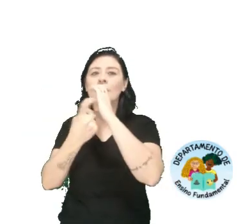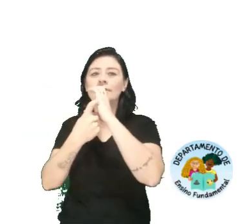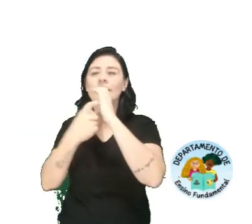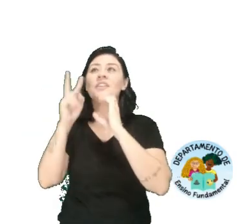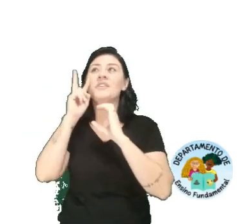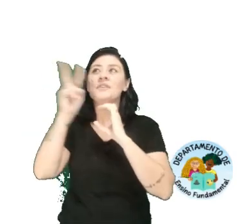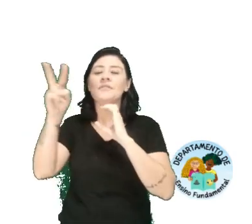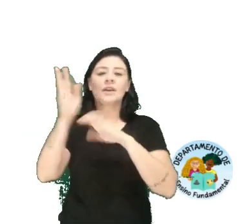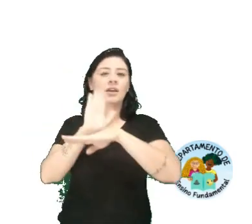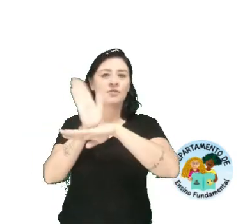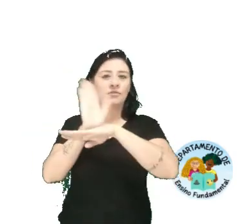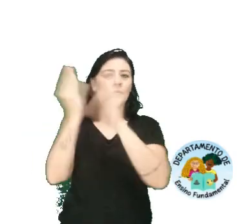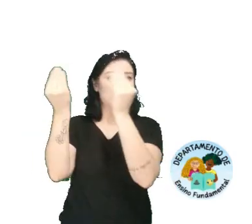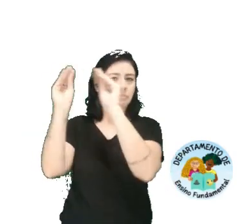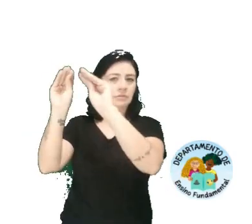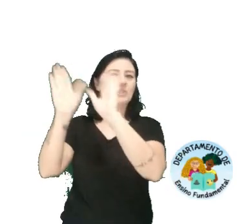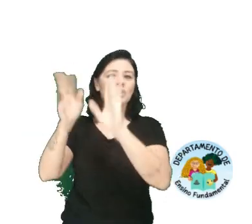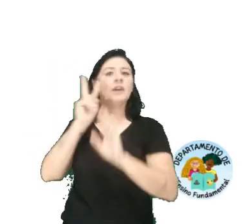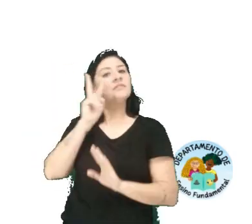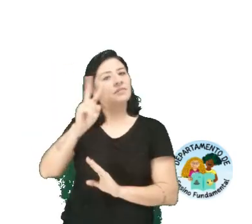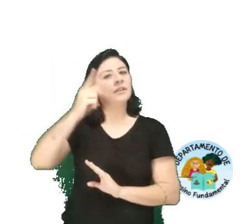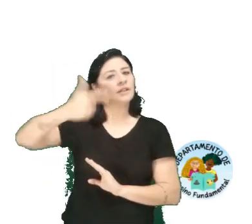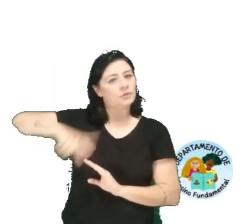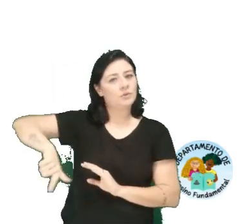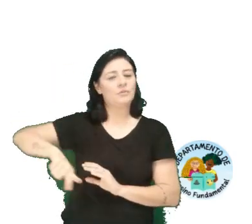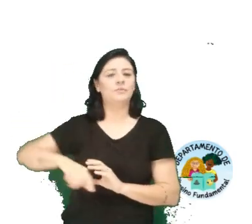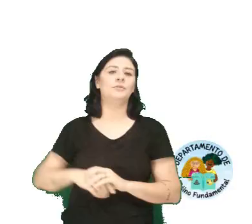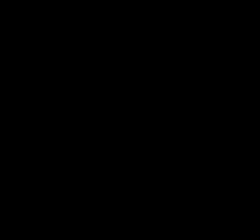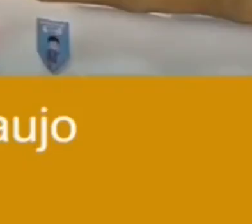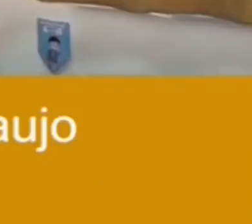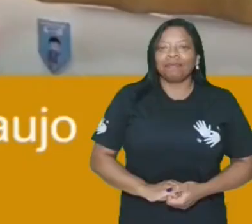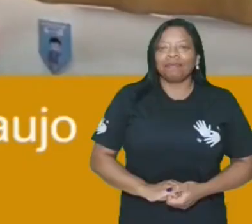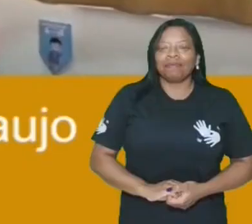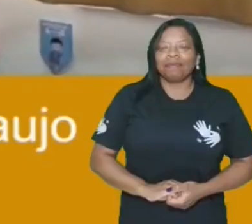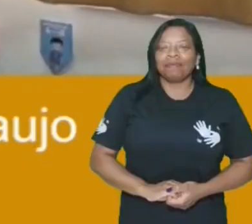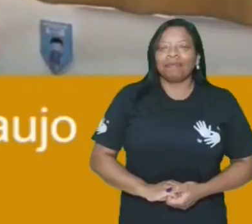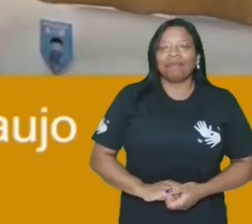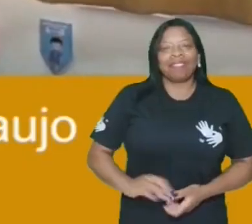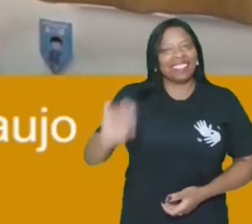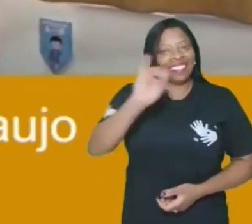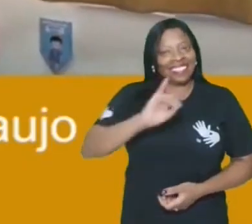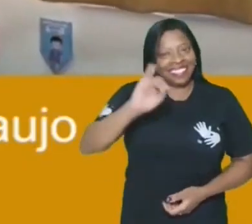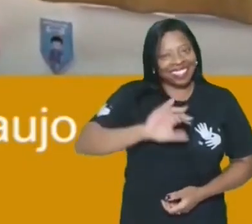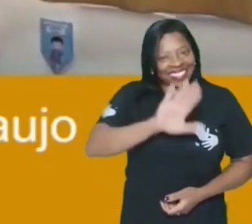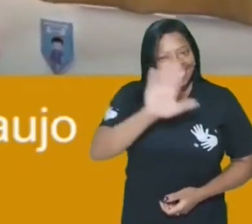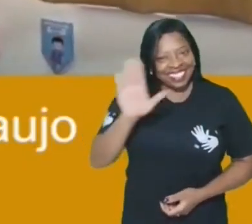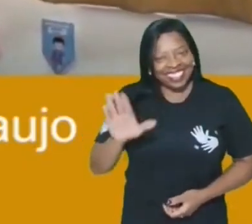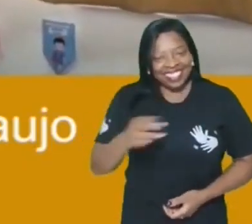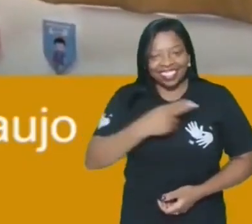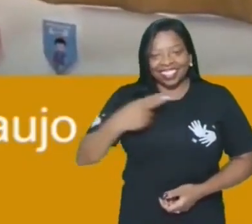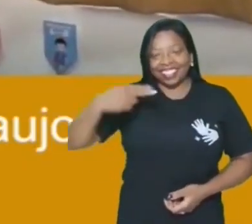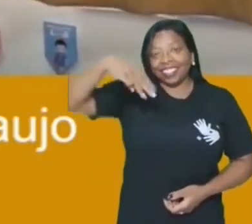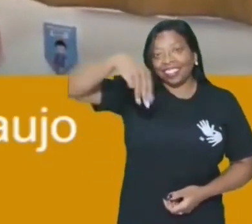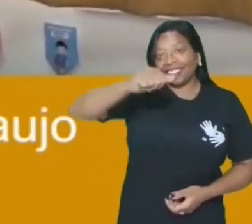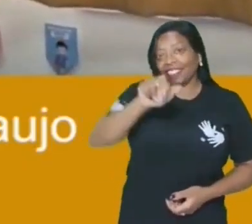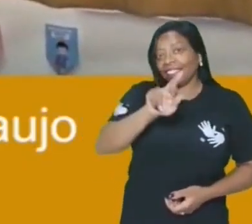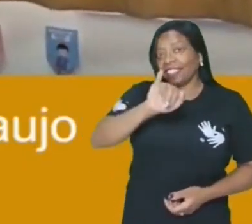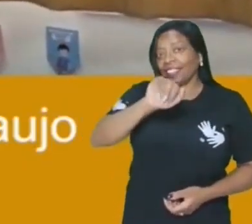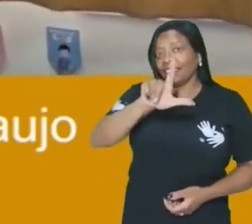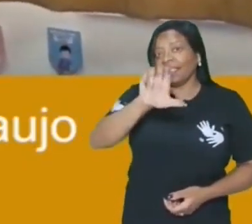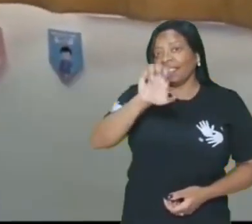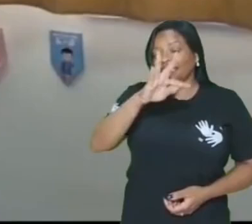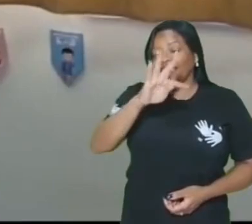vídeo disponibilizado e assistir novamente, tá? Olá, eu sou a professora Marilete e hoje eu vou